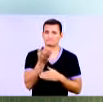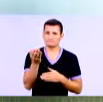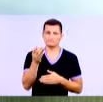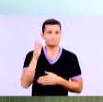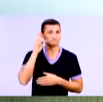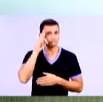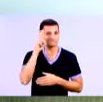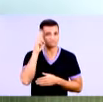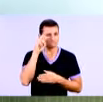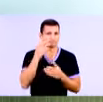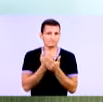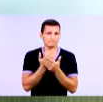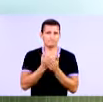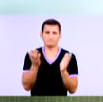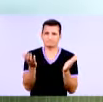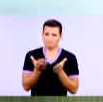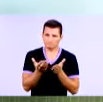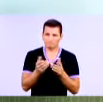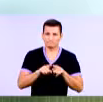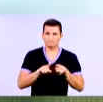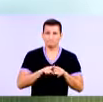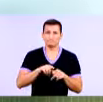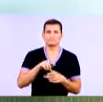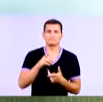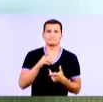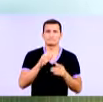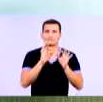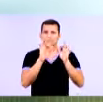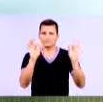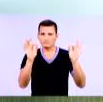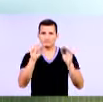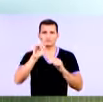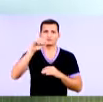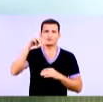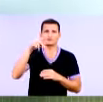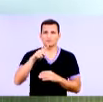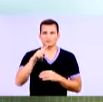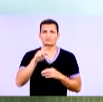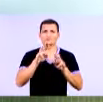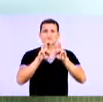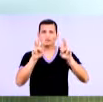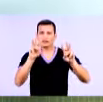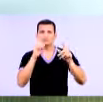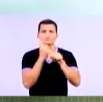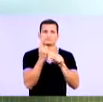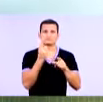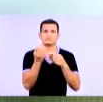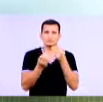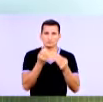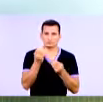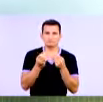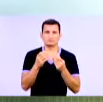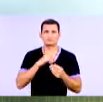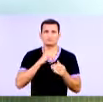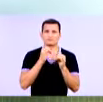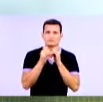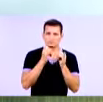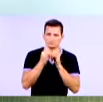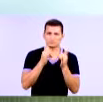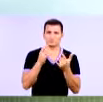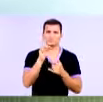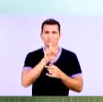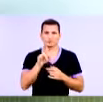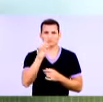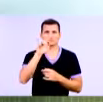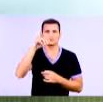que na aula de hoje nós passamos também links do GIMP, links para o site do GIMP Brasil, onde você tem informações genéricas sobre o uso do